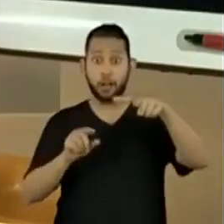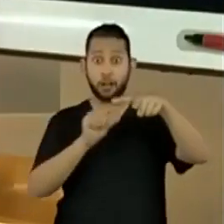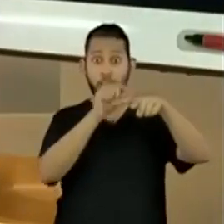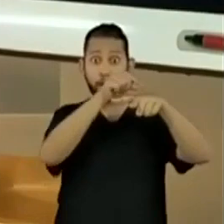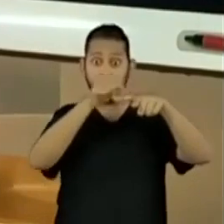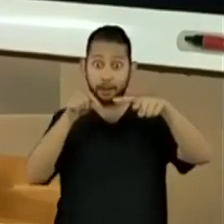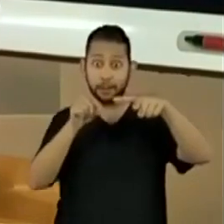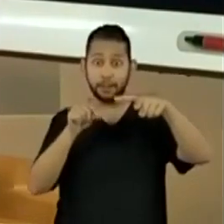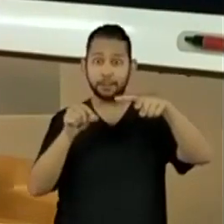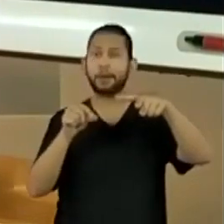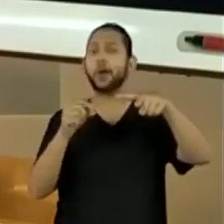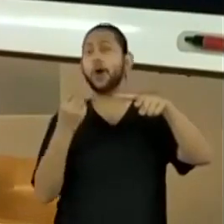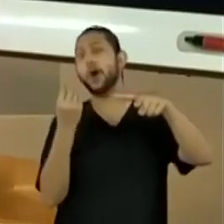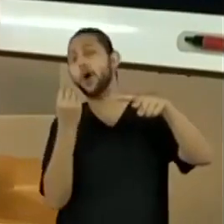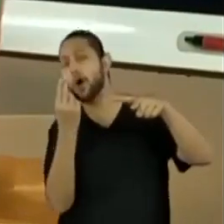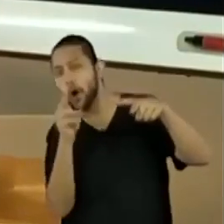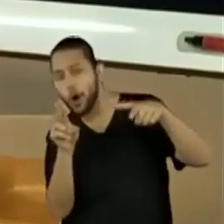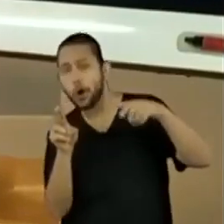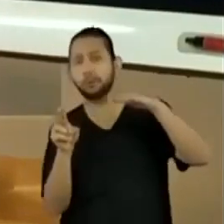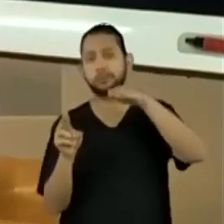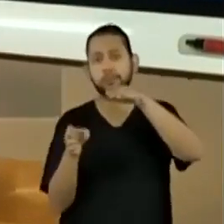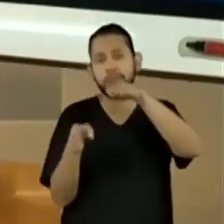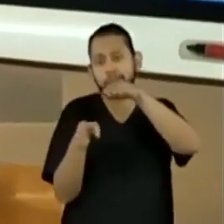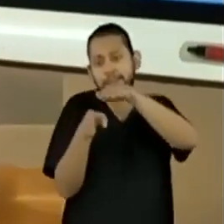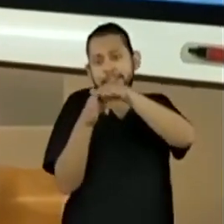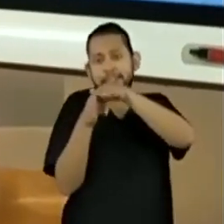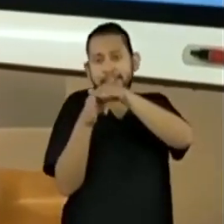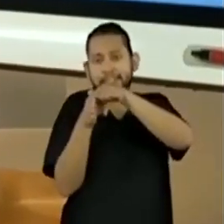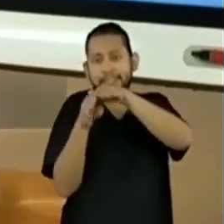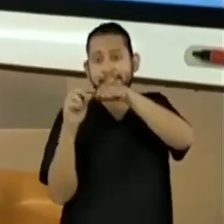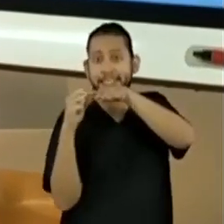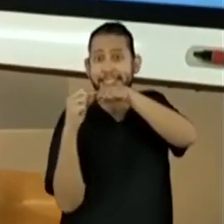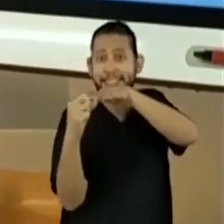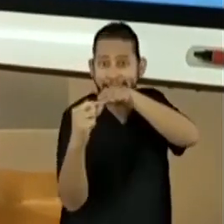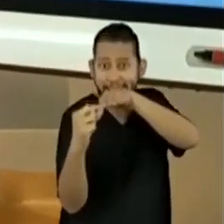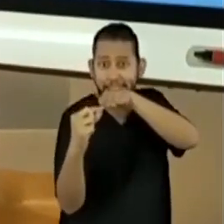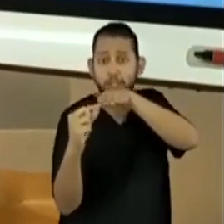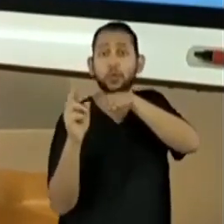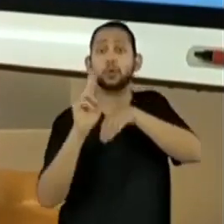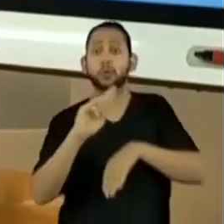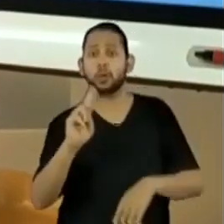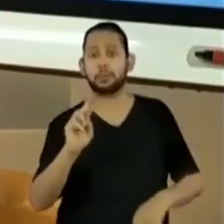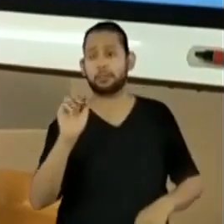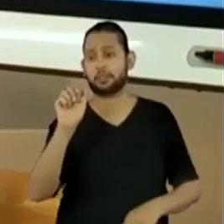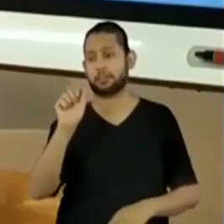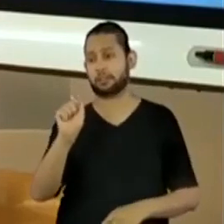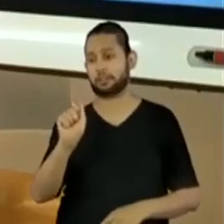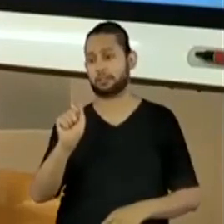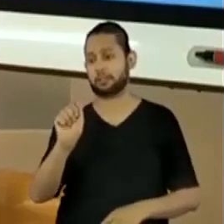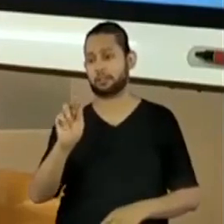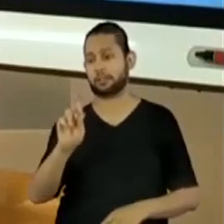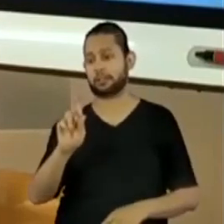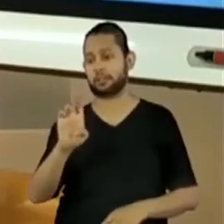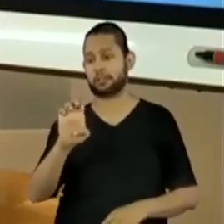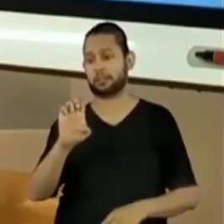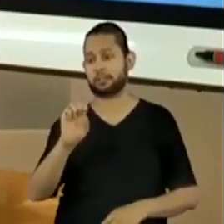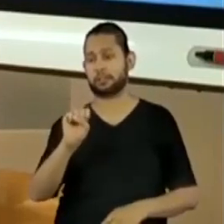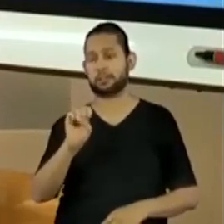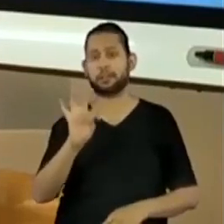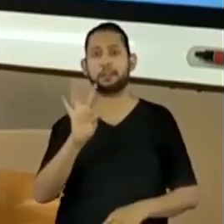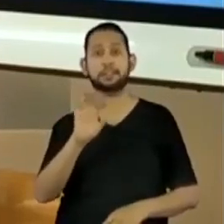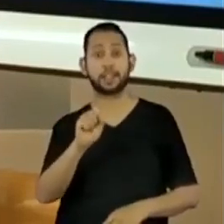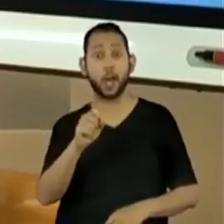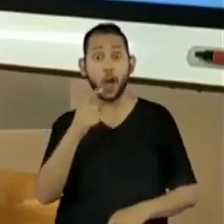arestas. Agora, se você observar bem aqui o cubo, eu tenho uma aresta vindo aqui, uma aresta